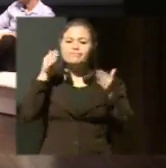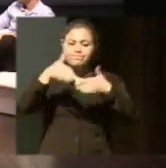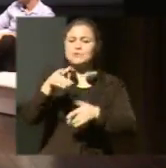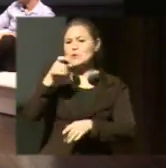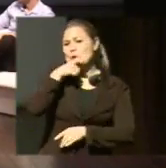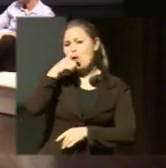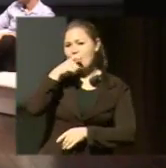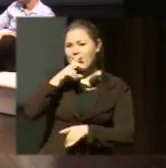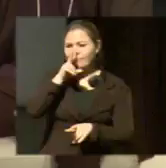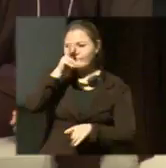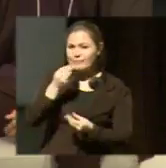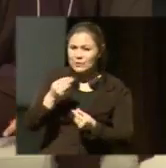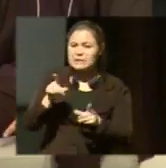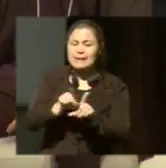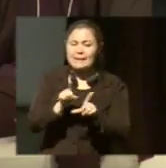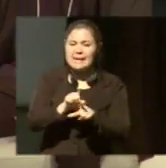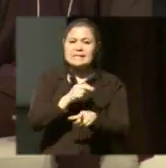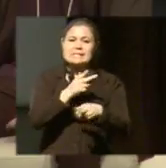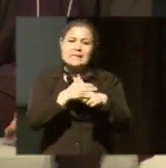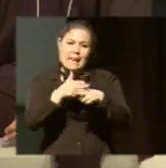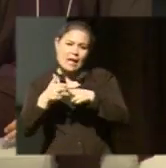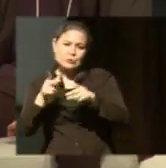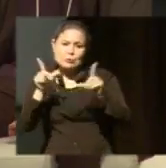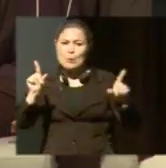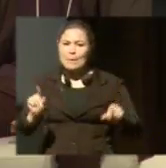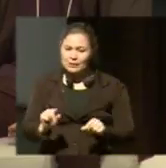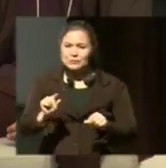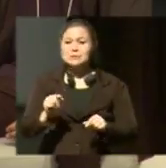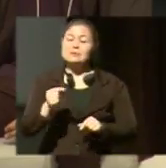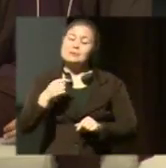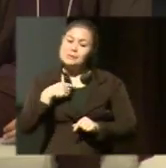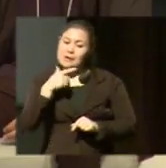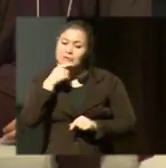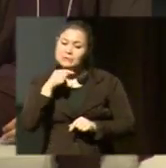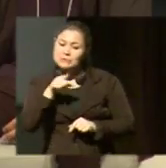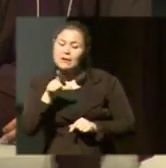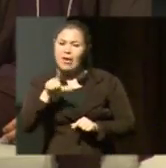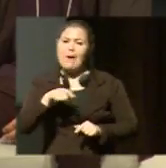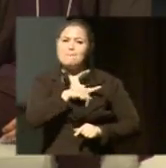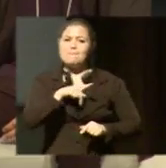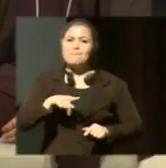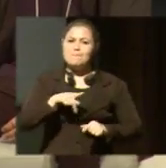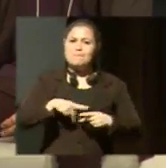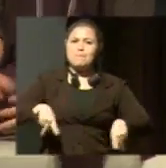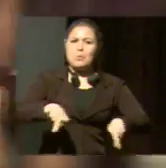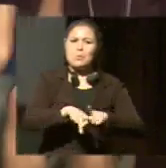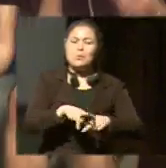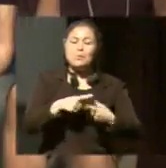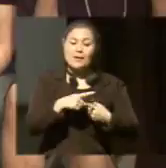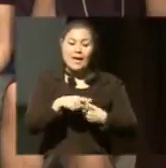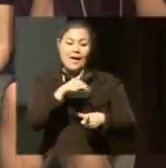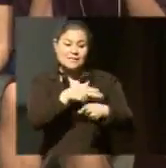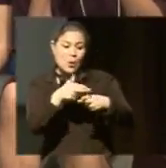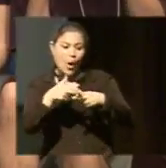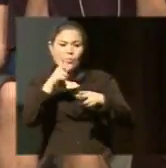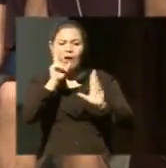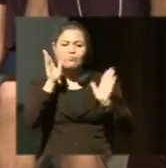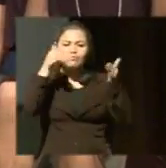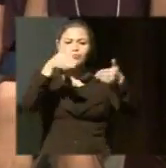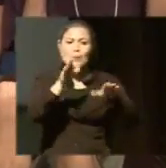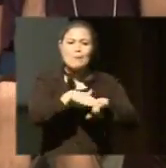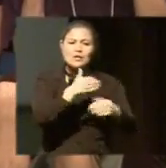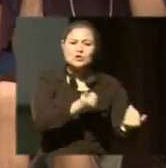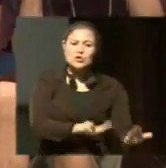e em seriados com menos. Acho que isso se dá pelo público, já que os seriados é voltado para um público mais